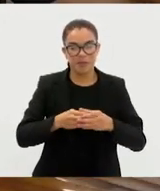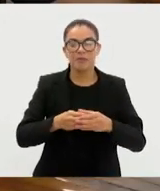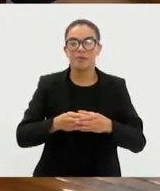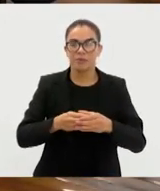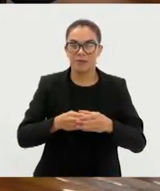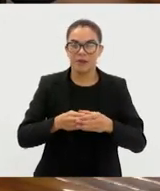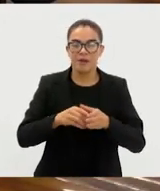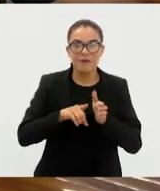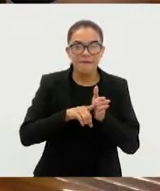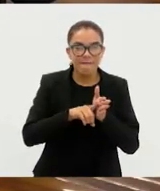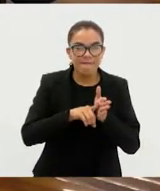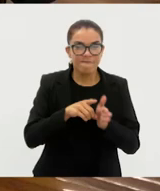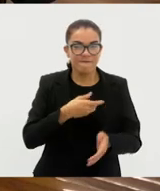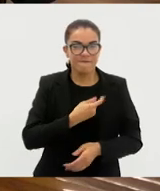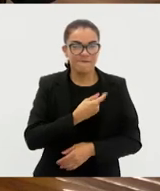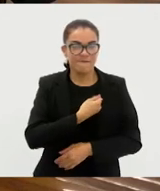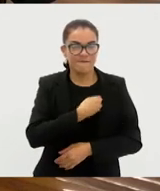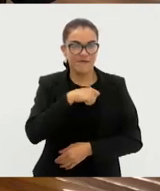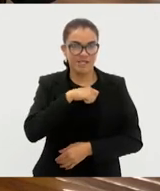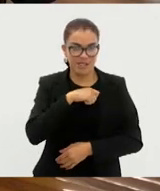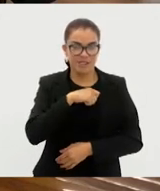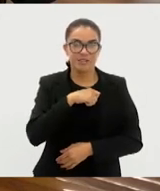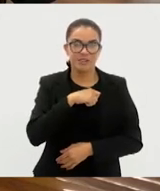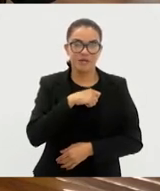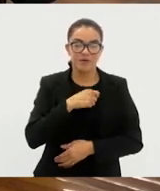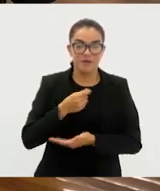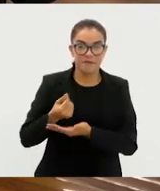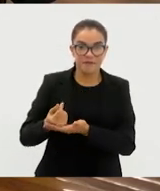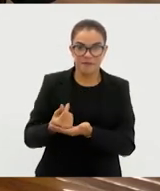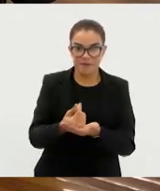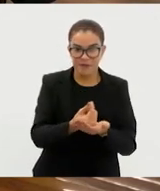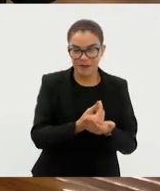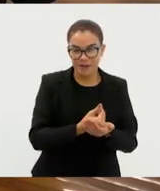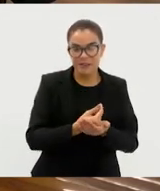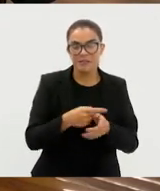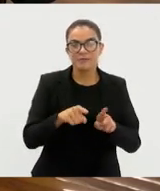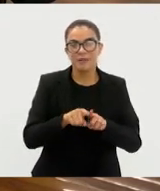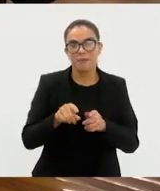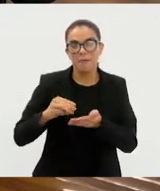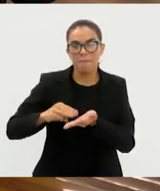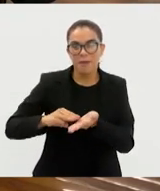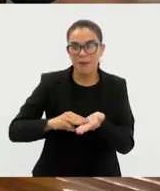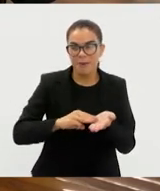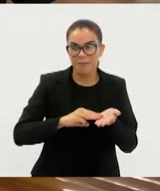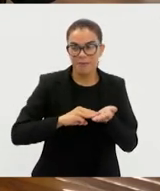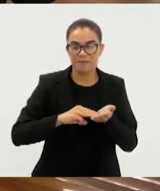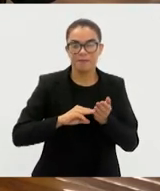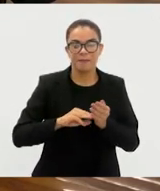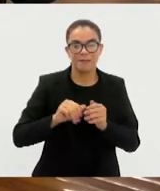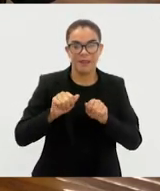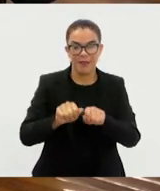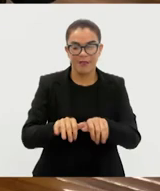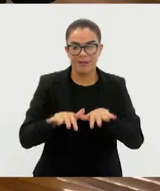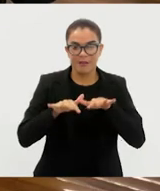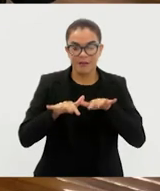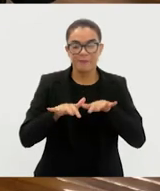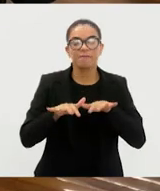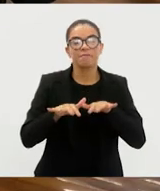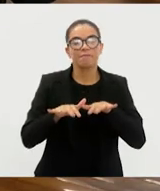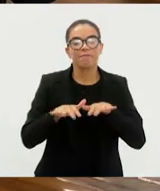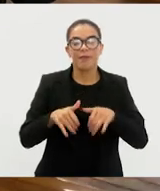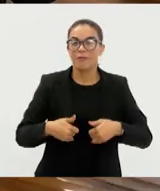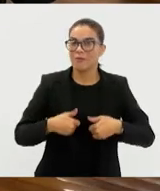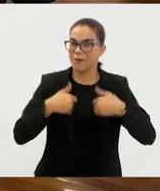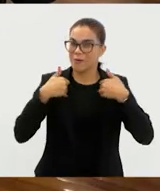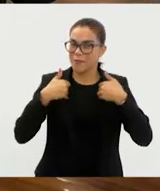de fiscalização e finanças, também os demais membros aqui da Assembleia. É uma honra voltar aqui a